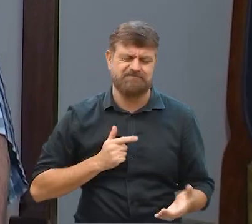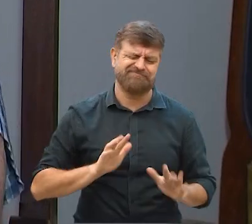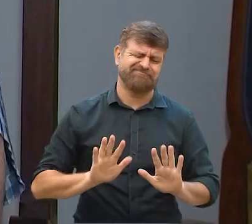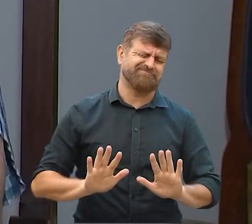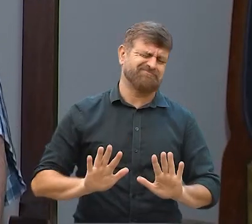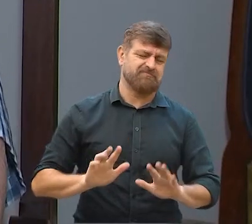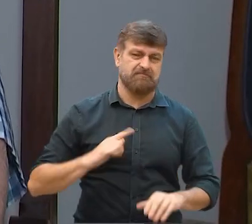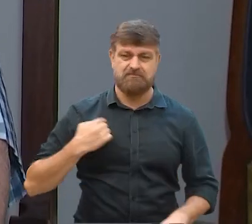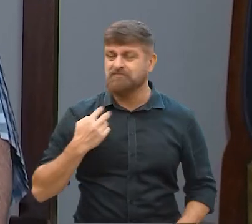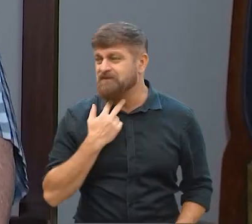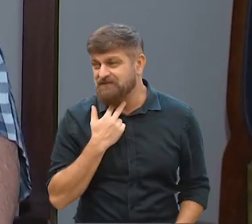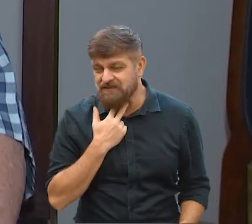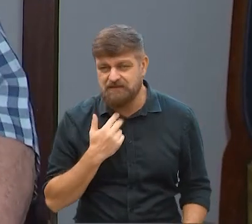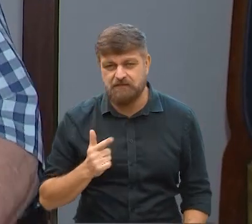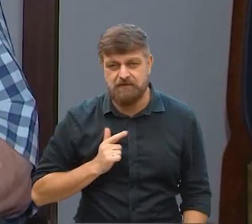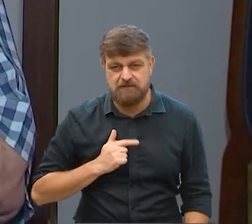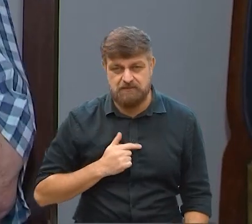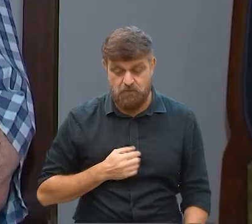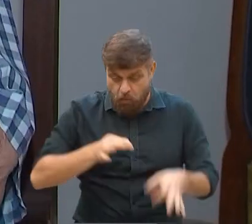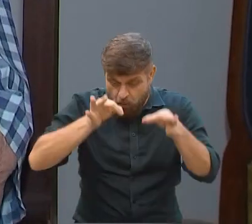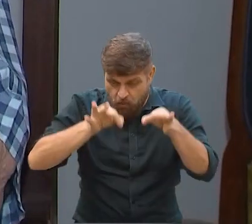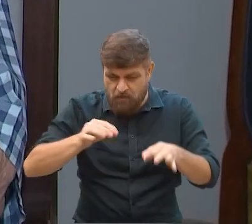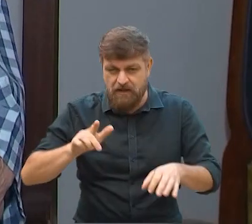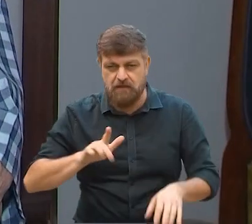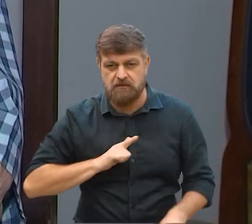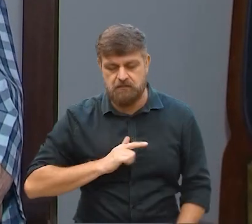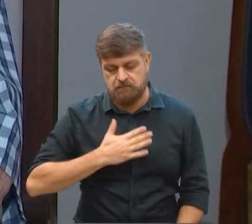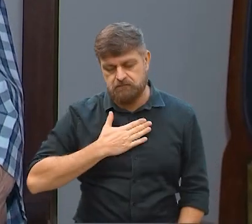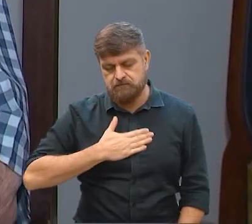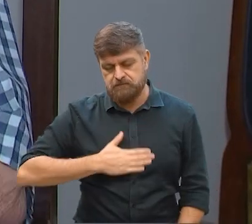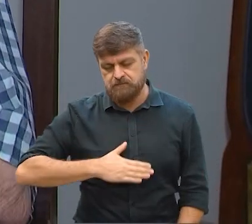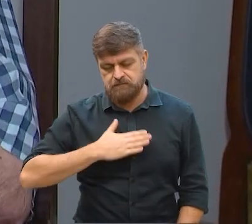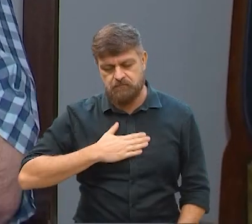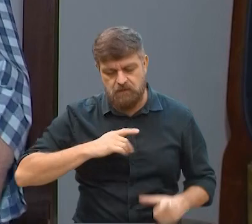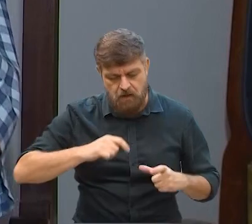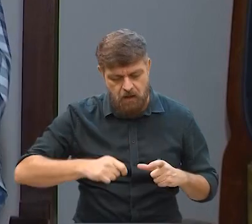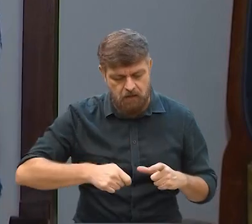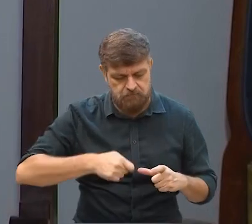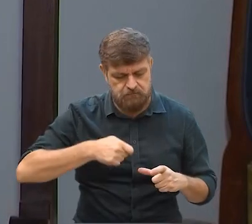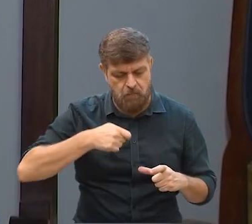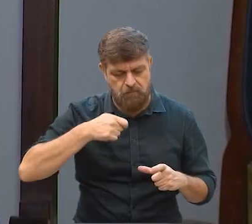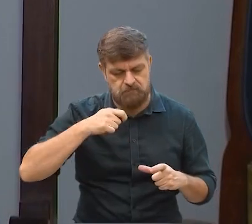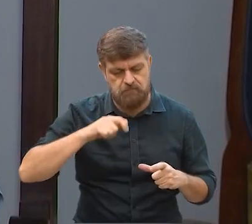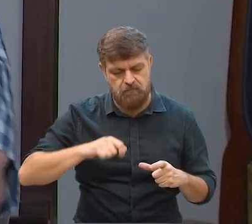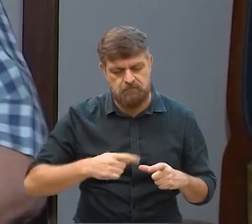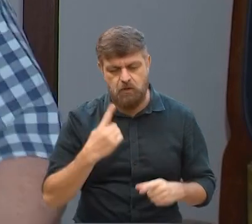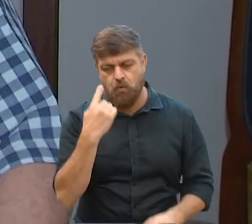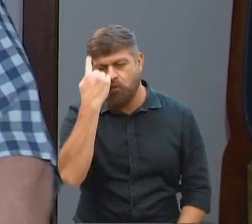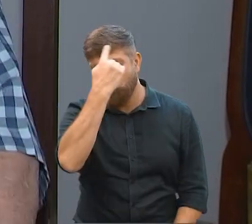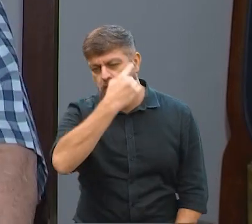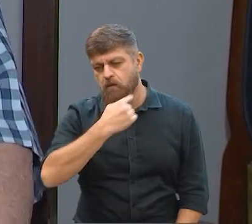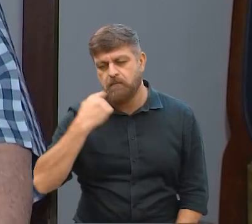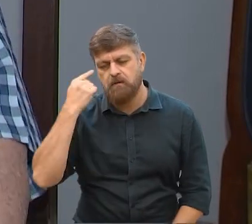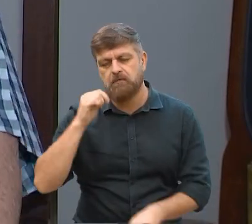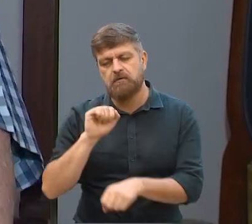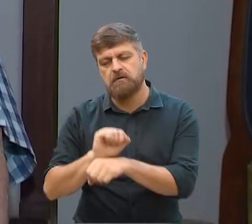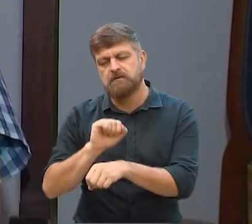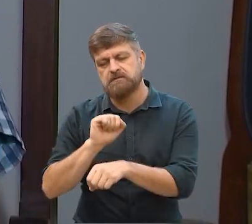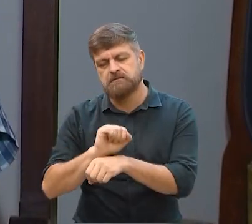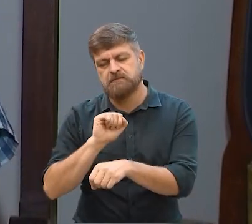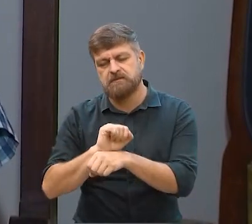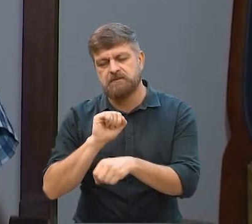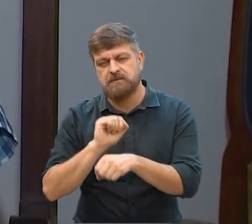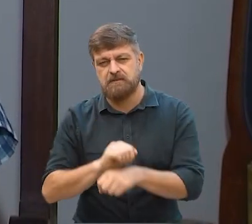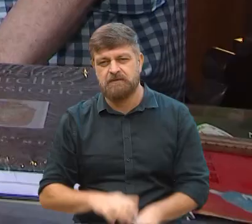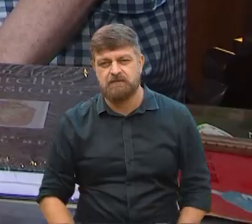Não nos permite isso, mas o ideal seria estar tranquilo durante a refeição, esperar mais uma hora, né? Outra coisa